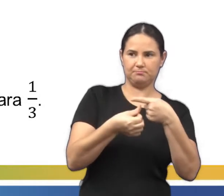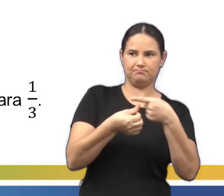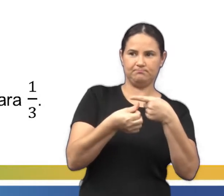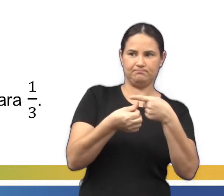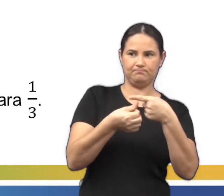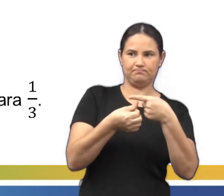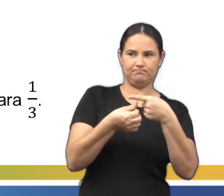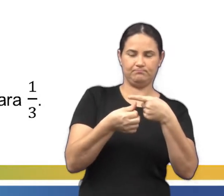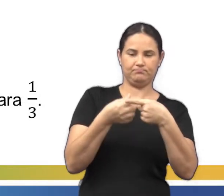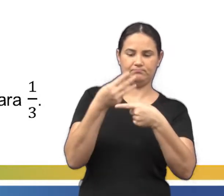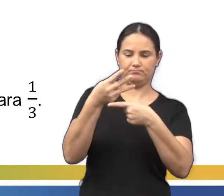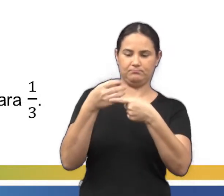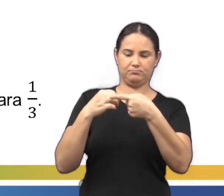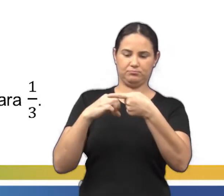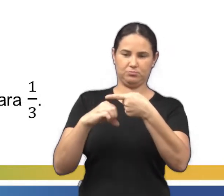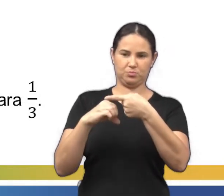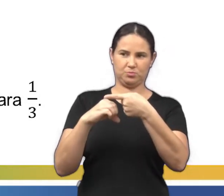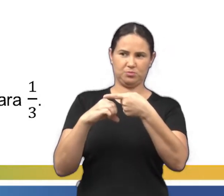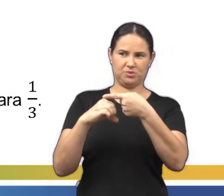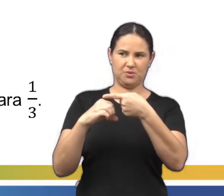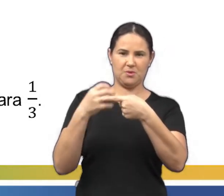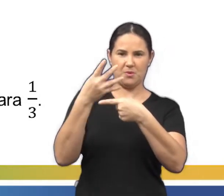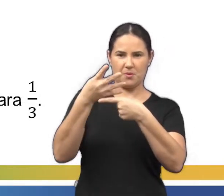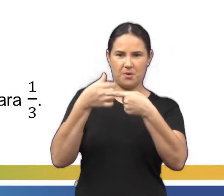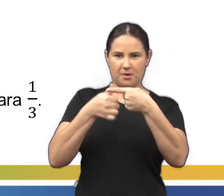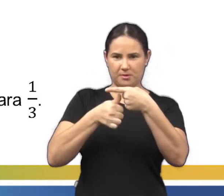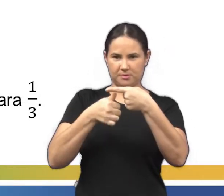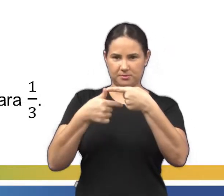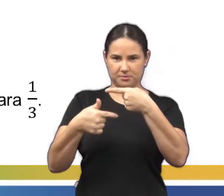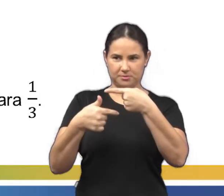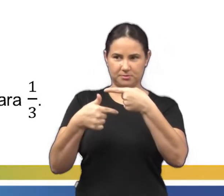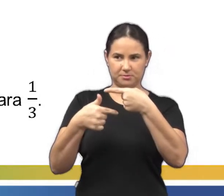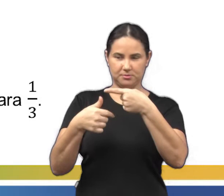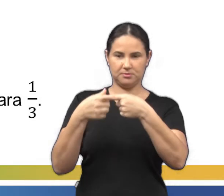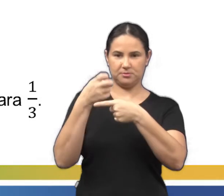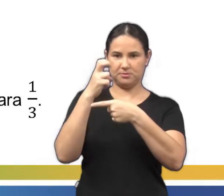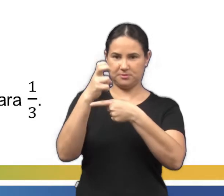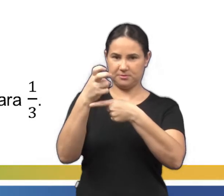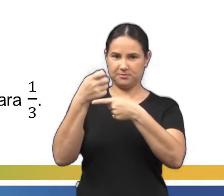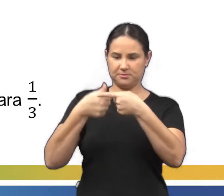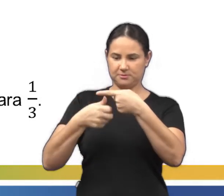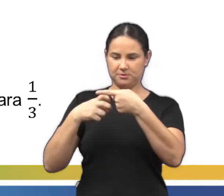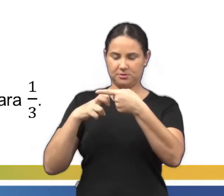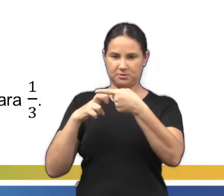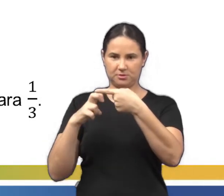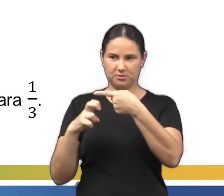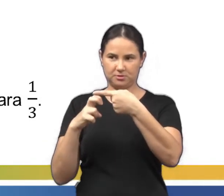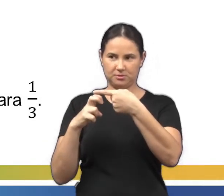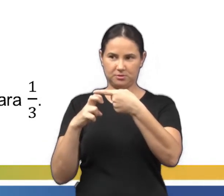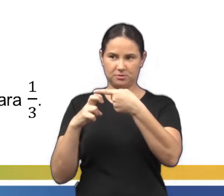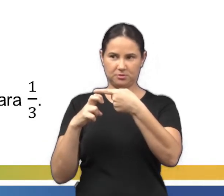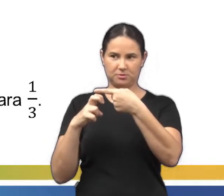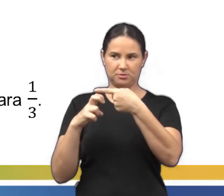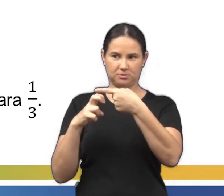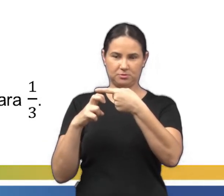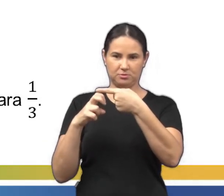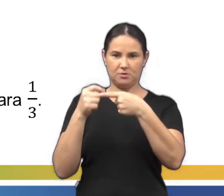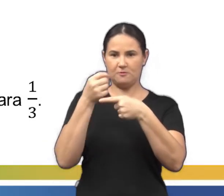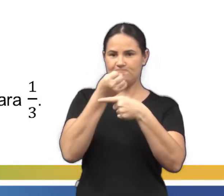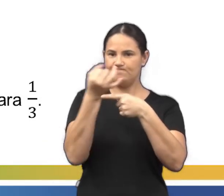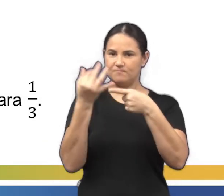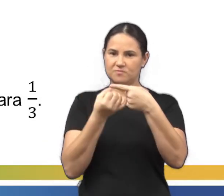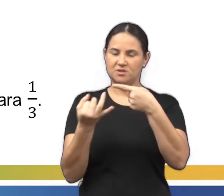a 3 nono. Ou seja, 2 sexto, 3 nono, 4 dozeavos e 5 quinzeavos